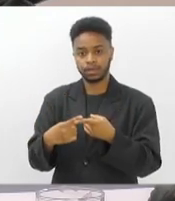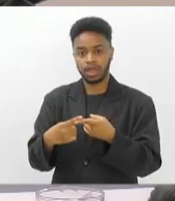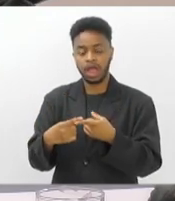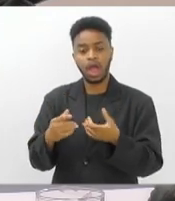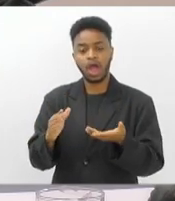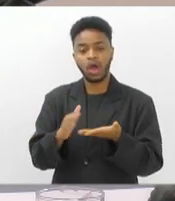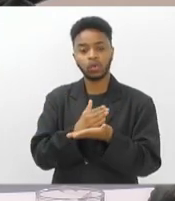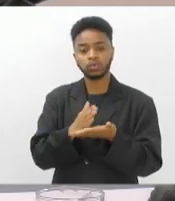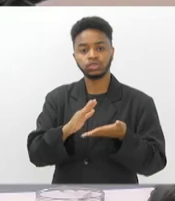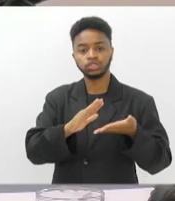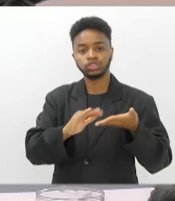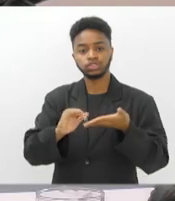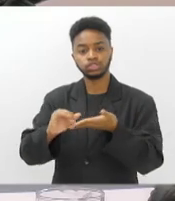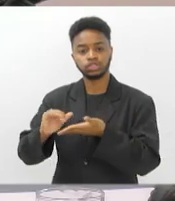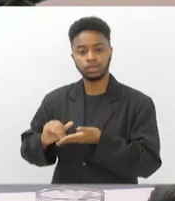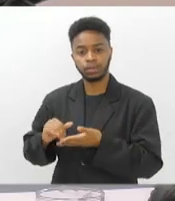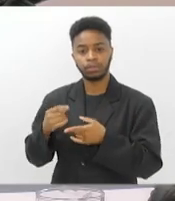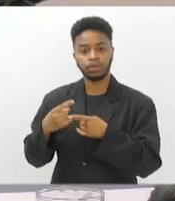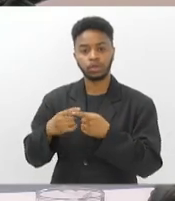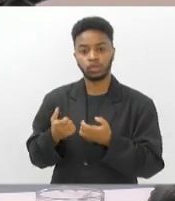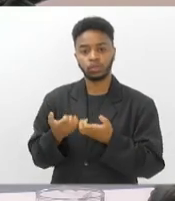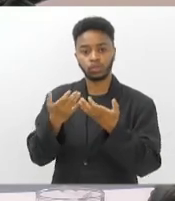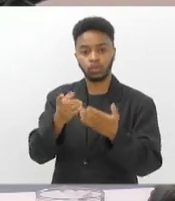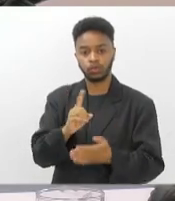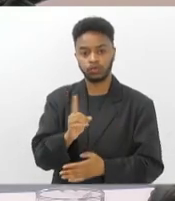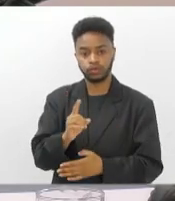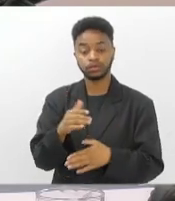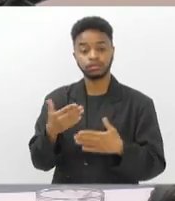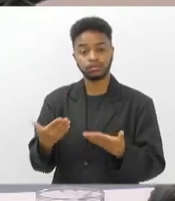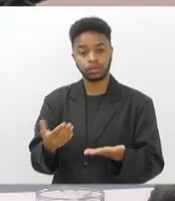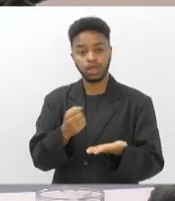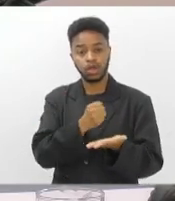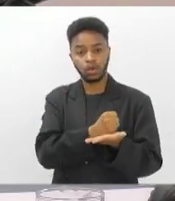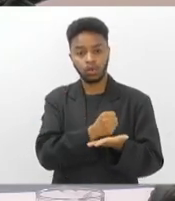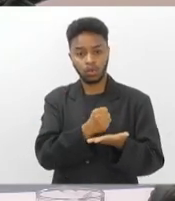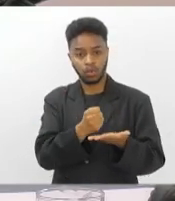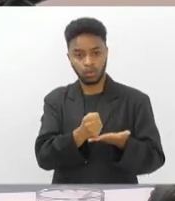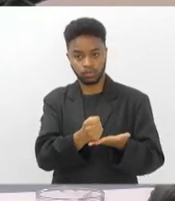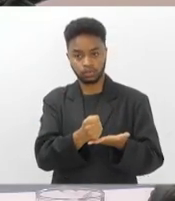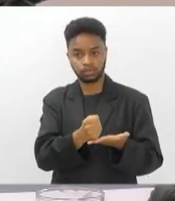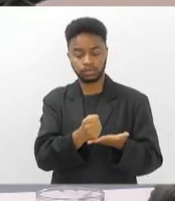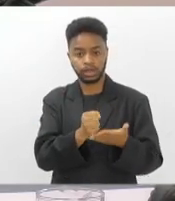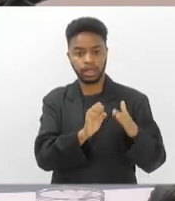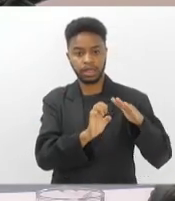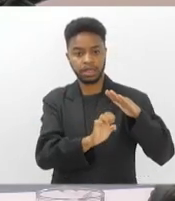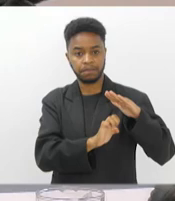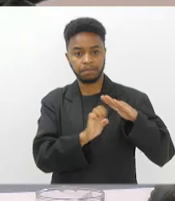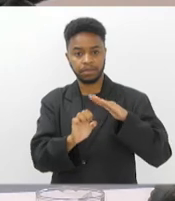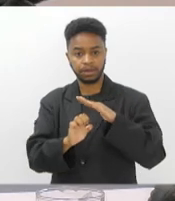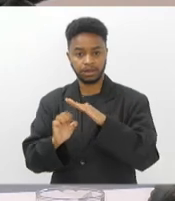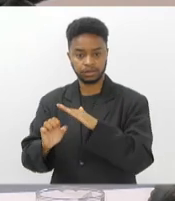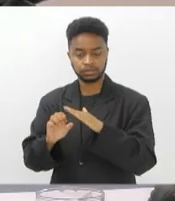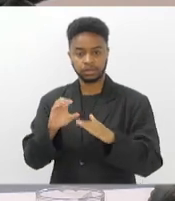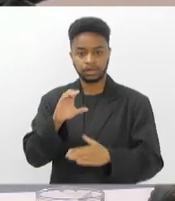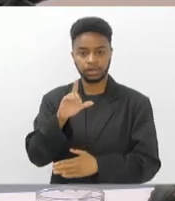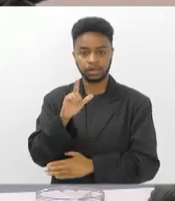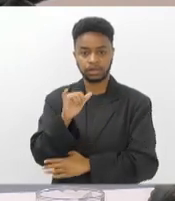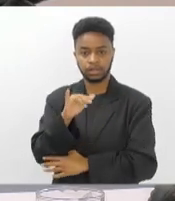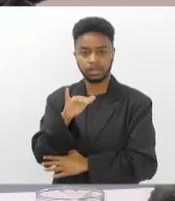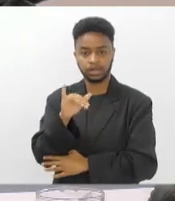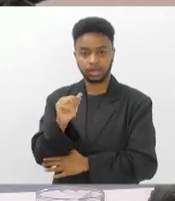não oferecem E aí contratam essas essas empresas essas clínicas